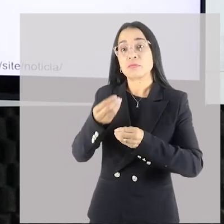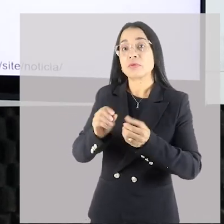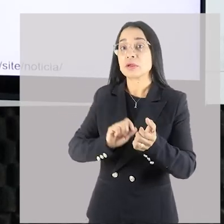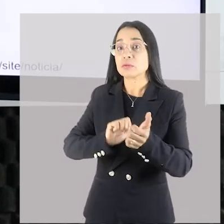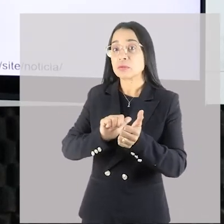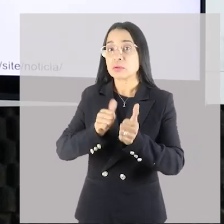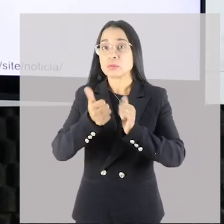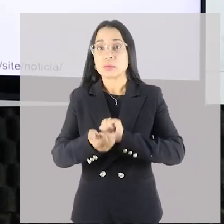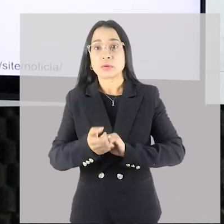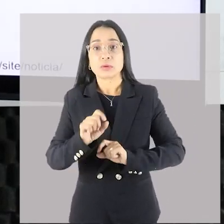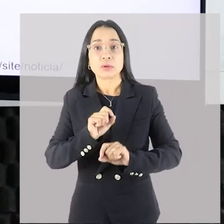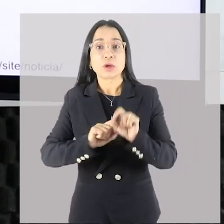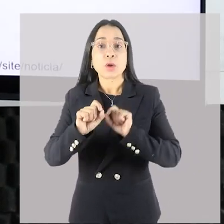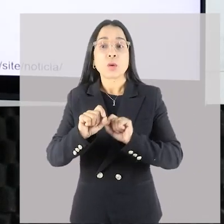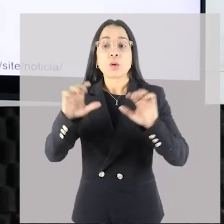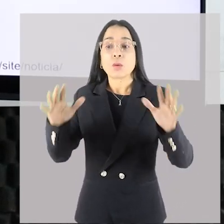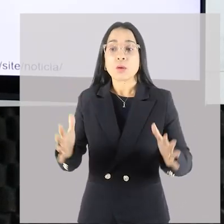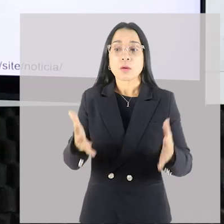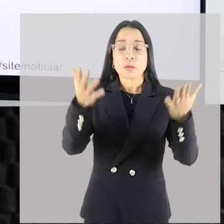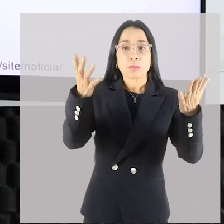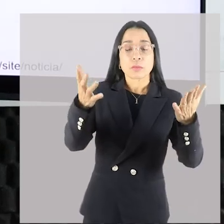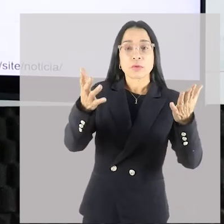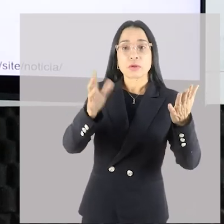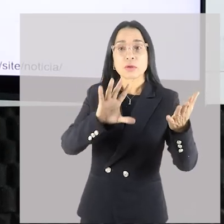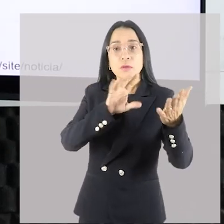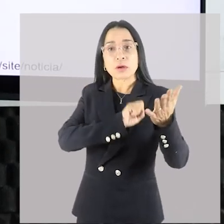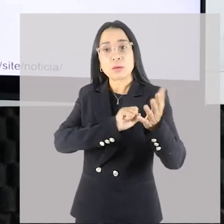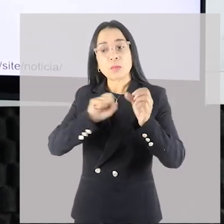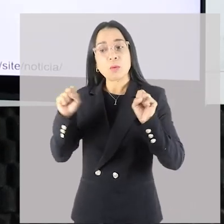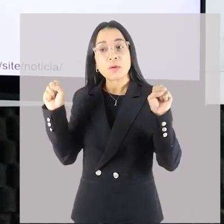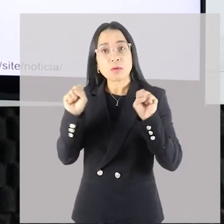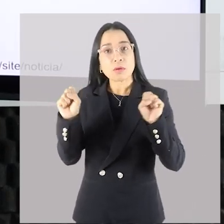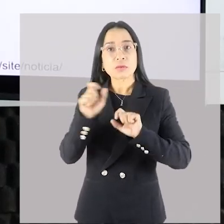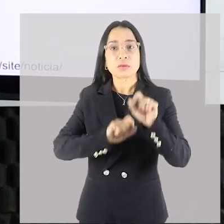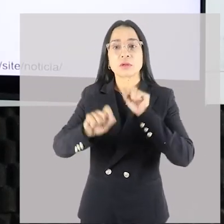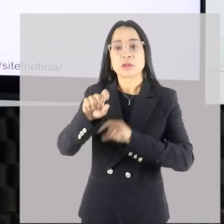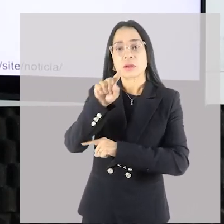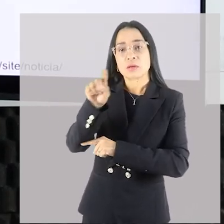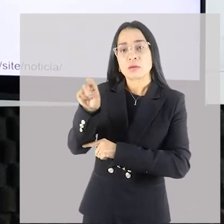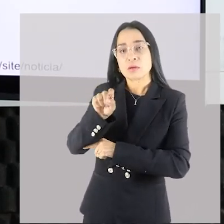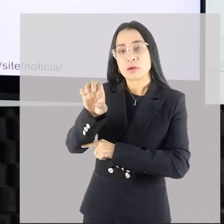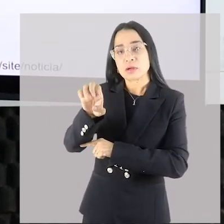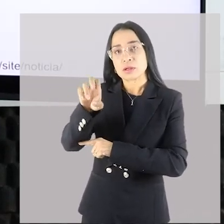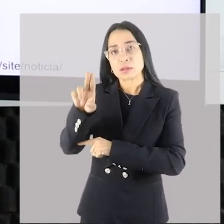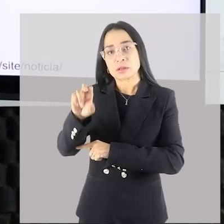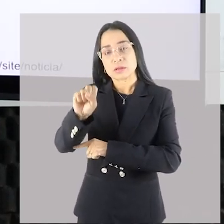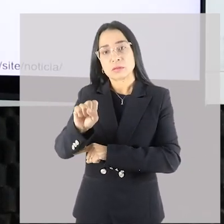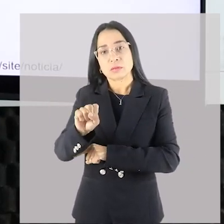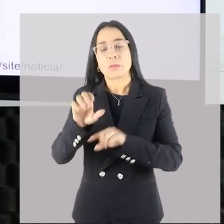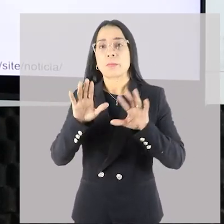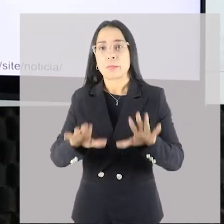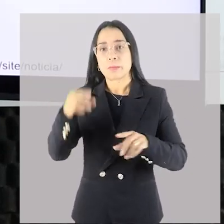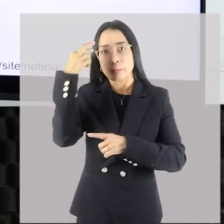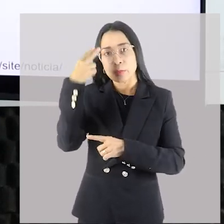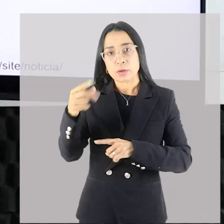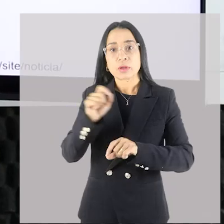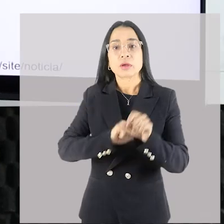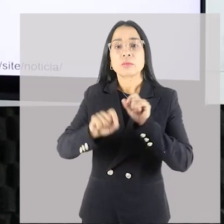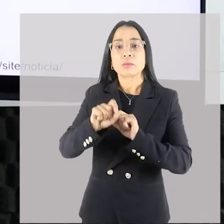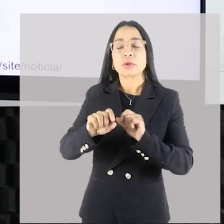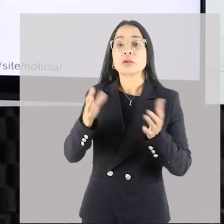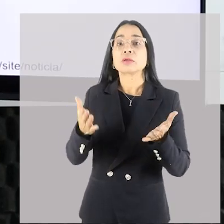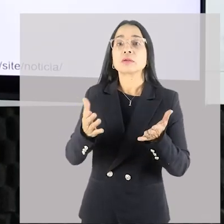de comemoração, né, e adoração a Zeus. Tá? Mas, historicamente, esses